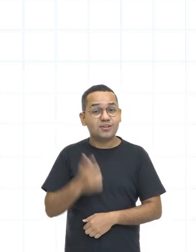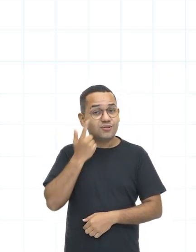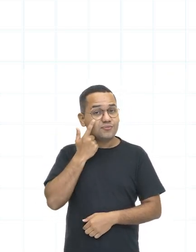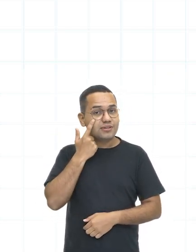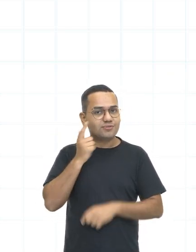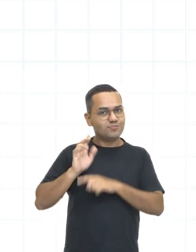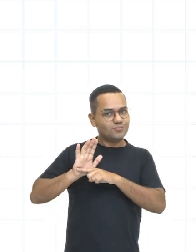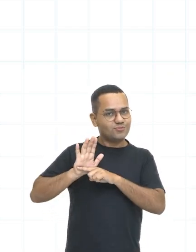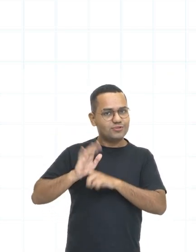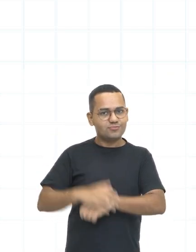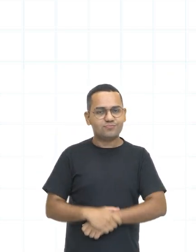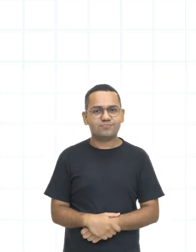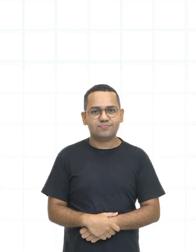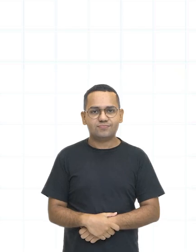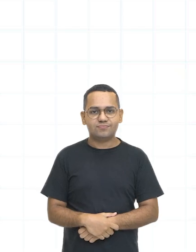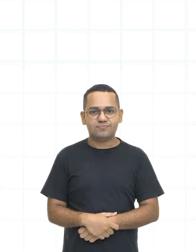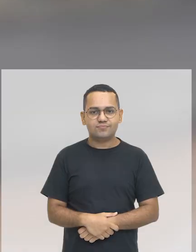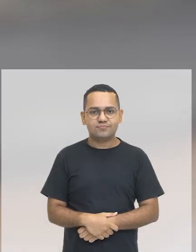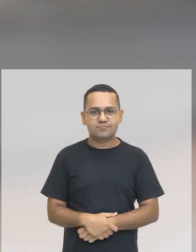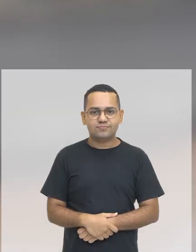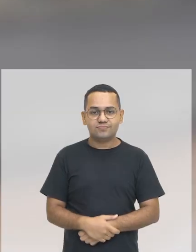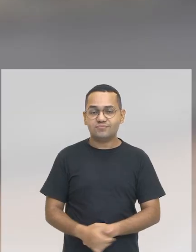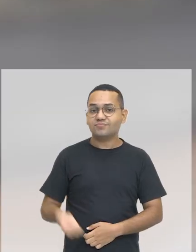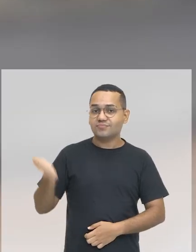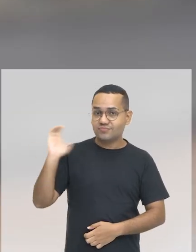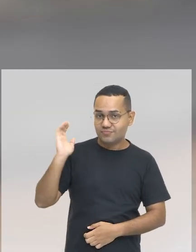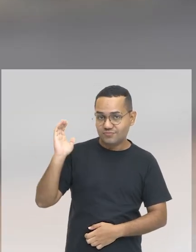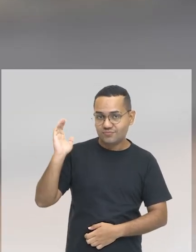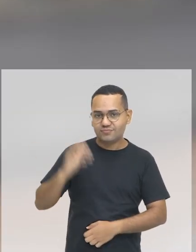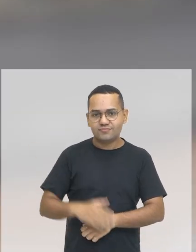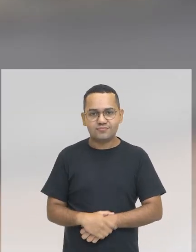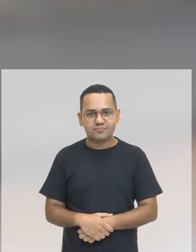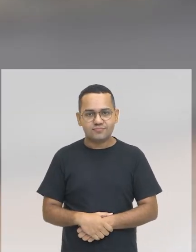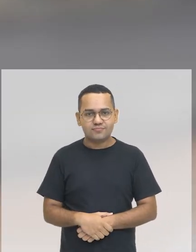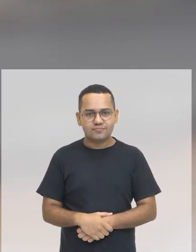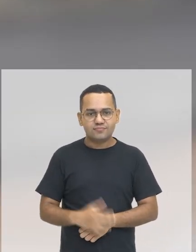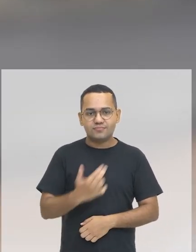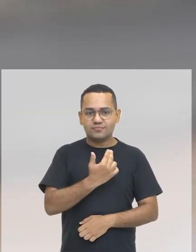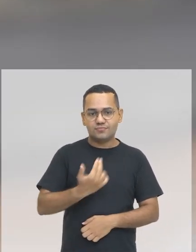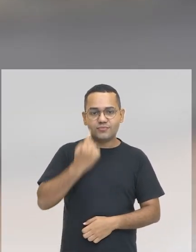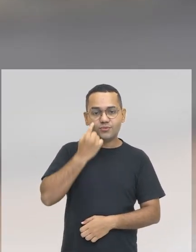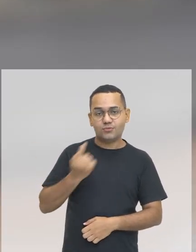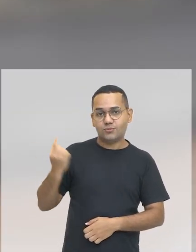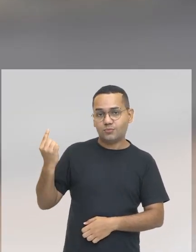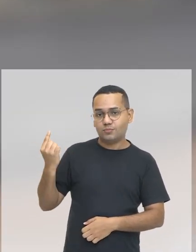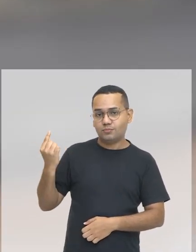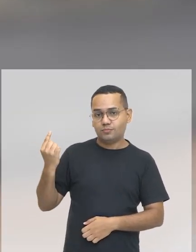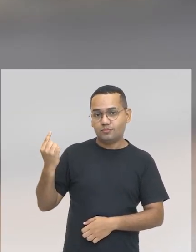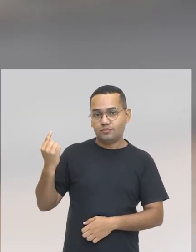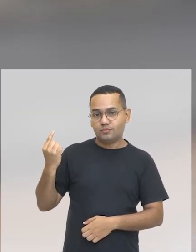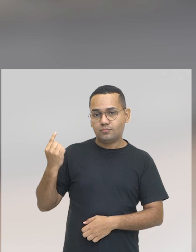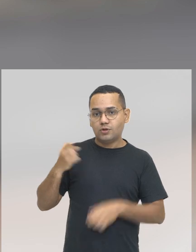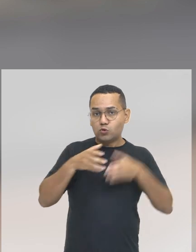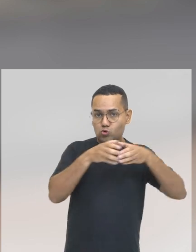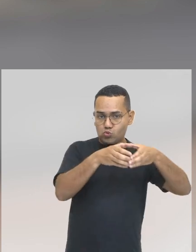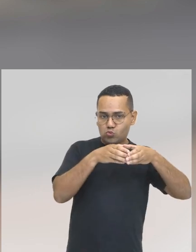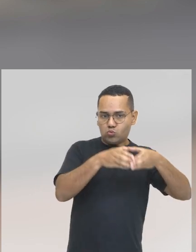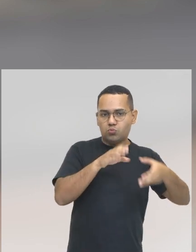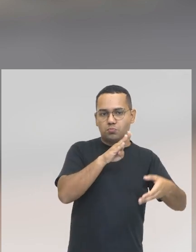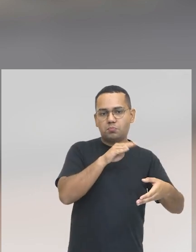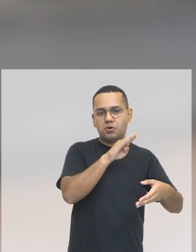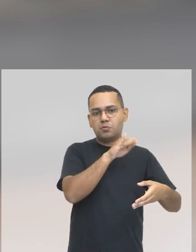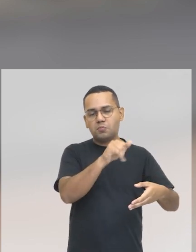um pouco esse dançarino. Olá, saudações galera! Meu nome é Ailton Esquerdo. Eu